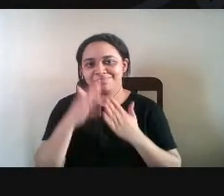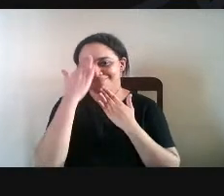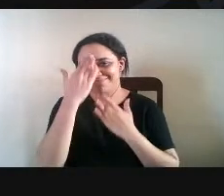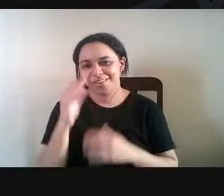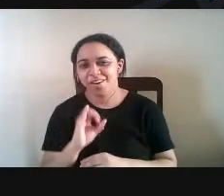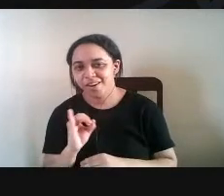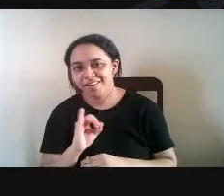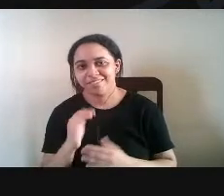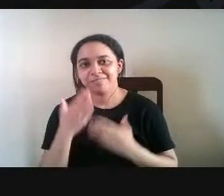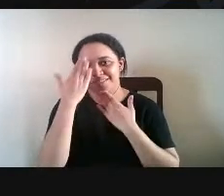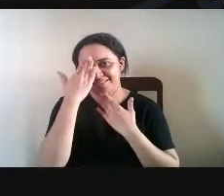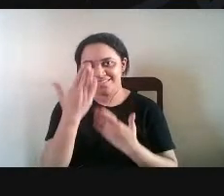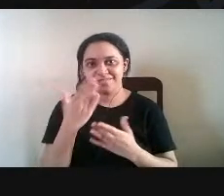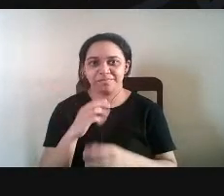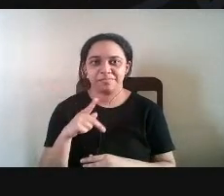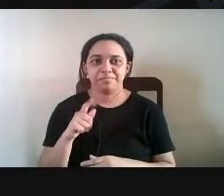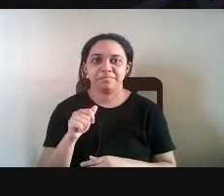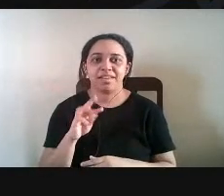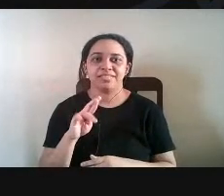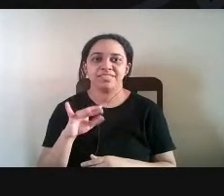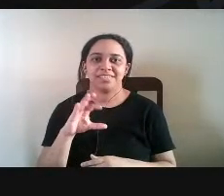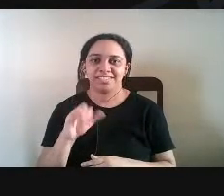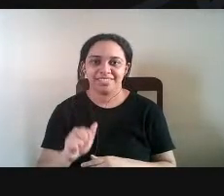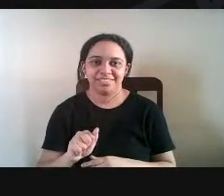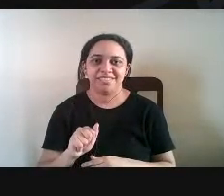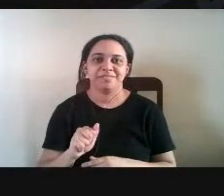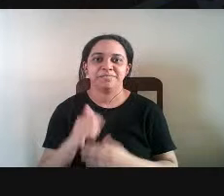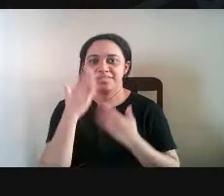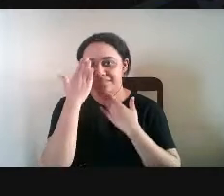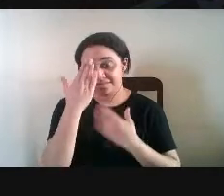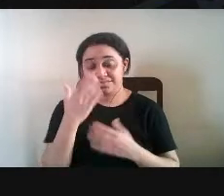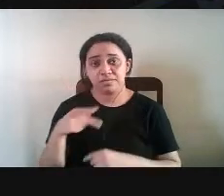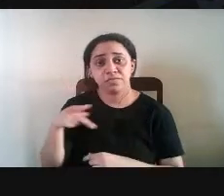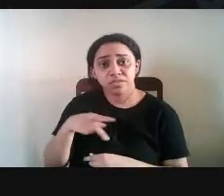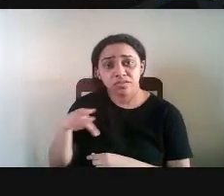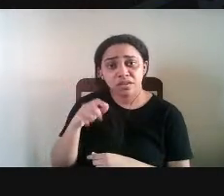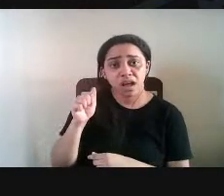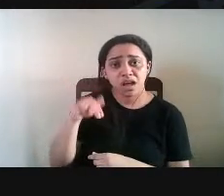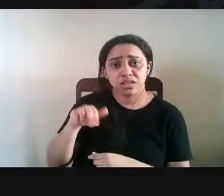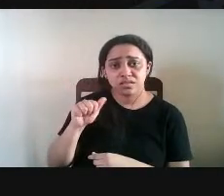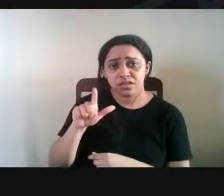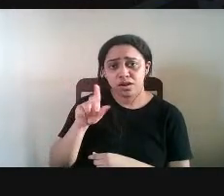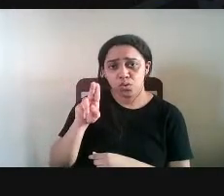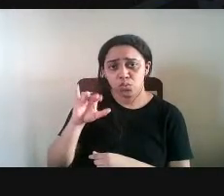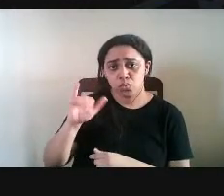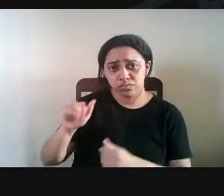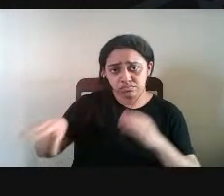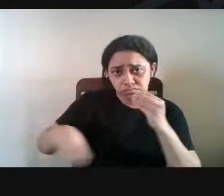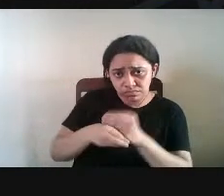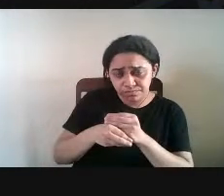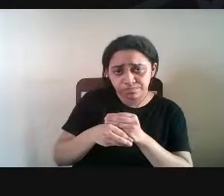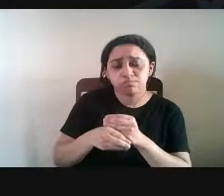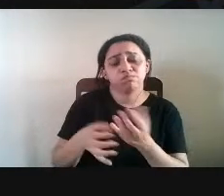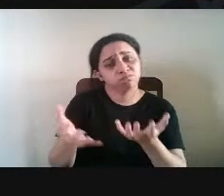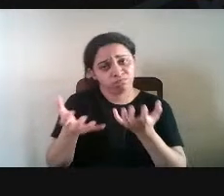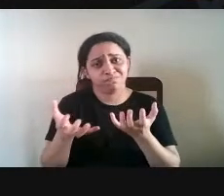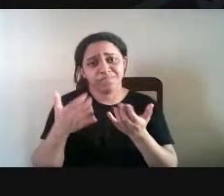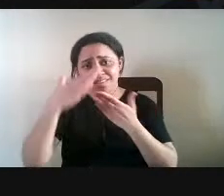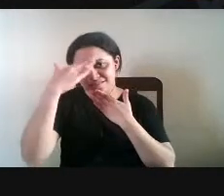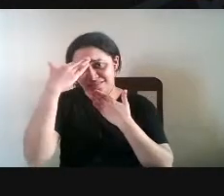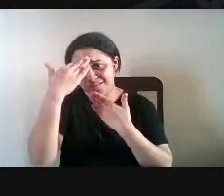Professora Ana Lúcia, a senhora gostaria de colocar alguma coisa? Só agradecer mesmo por mais um enriquecimento,